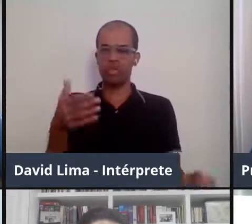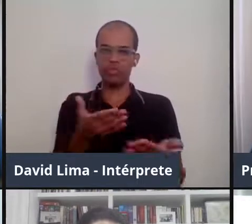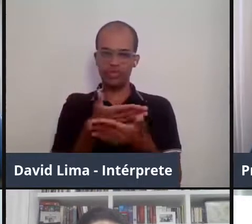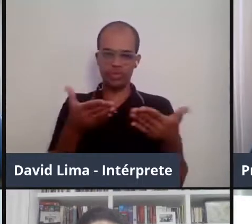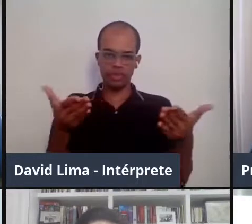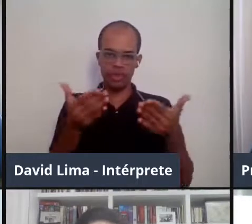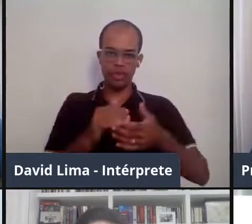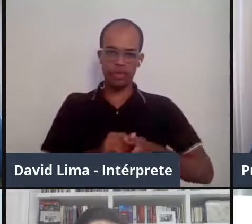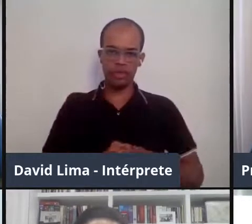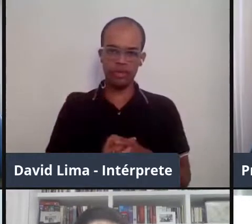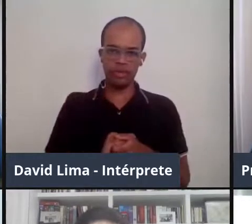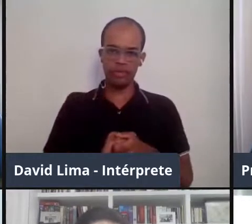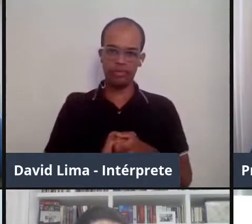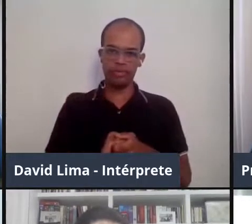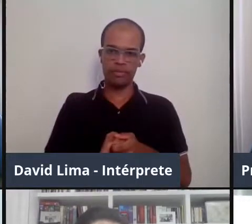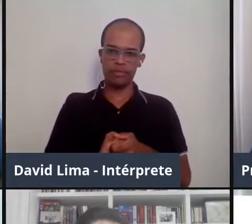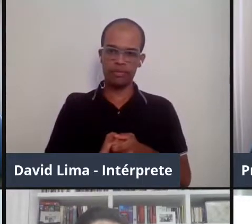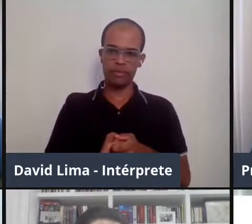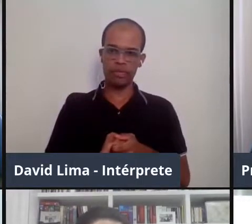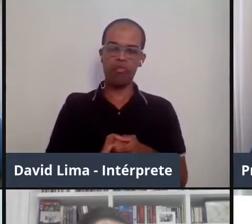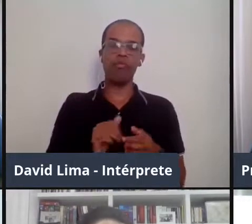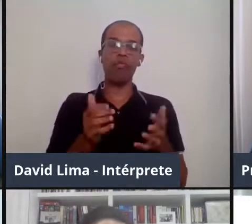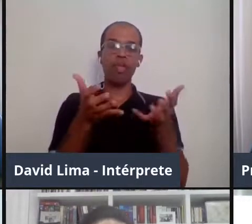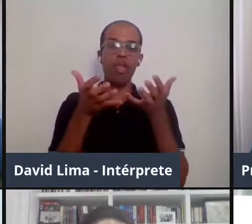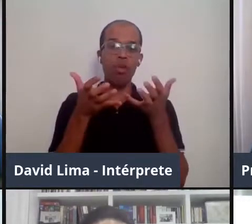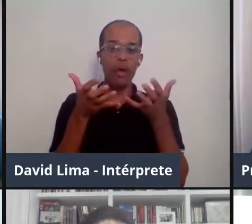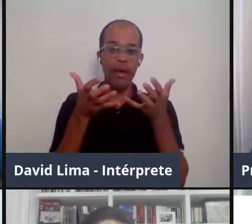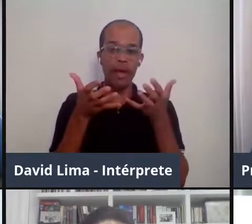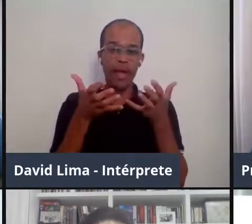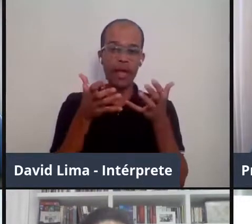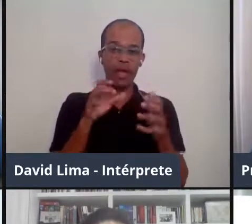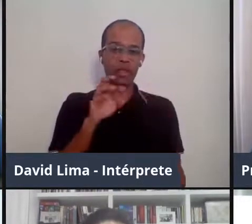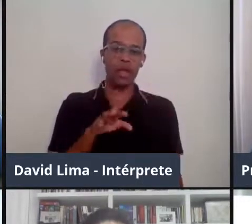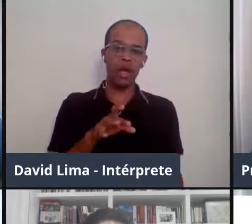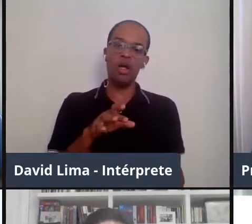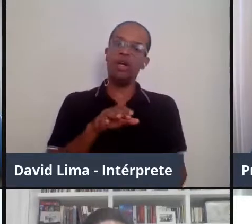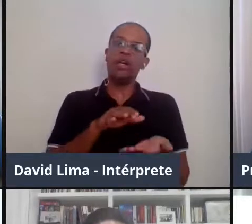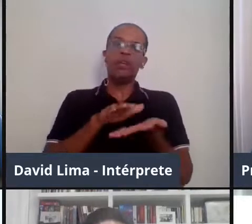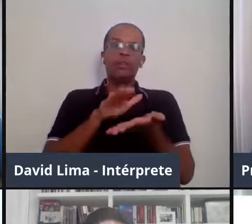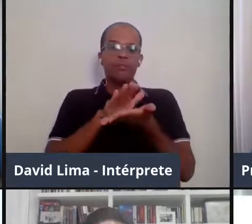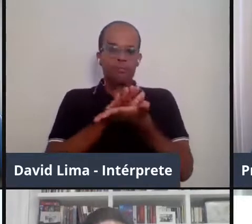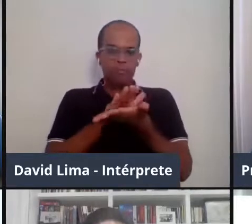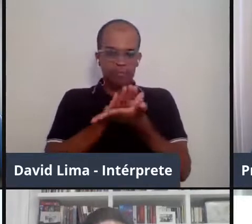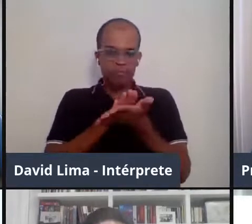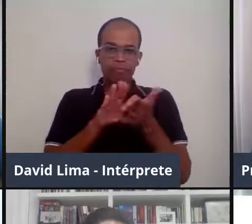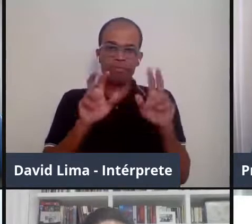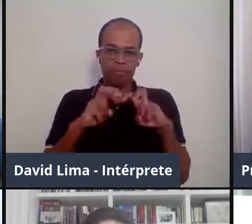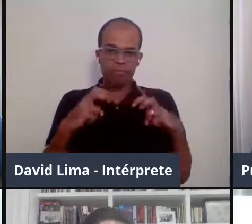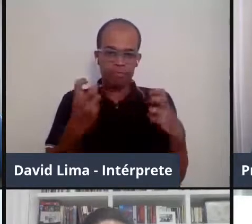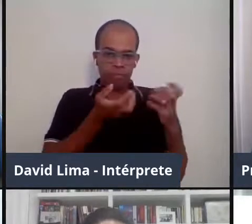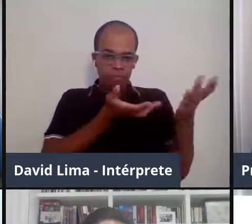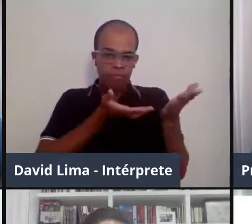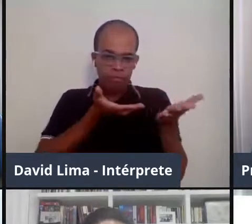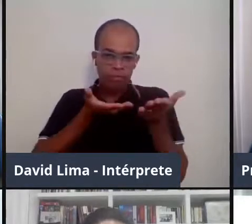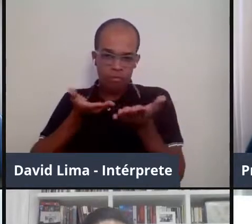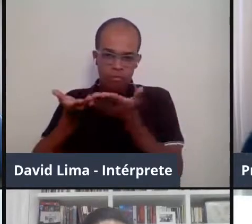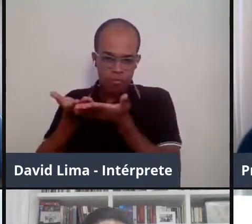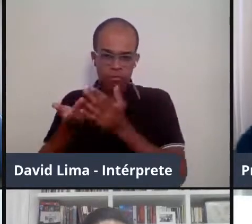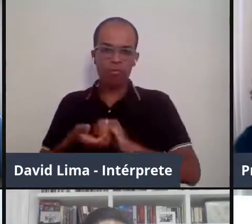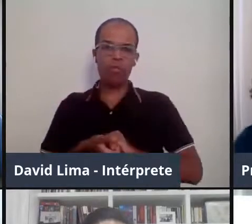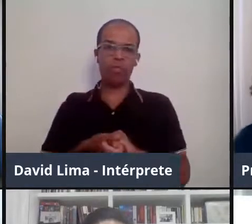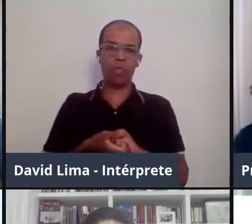todas. Eu quero de imediato só cumprimentar as nossas convidadas e o nosso